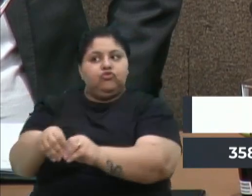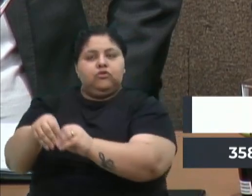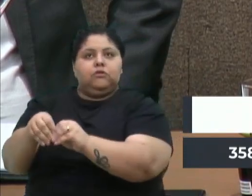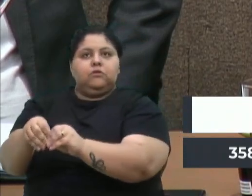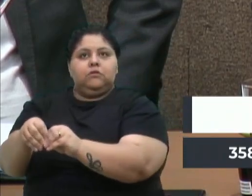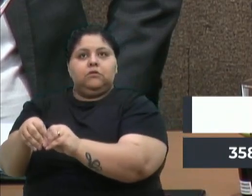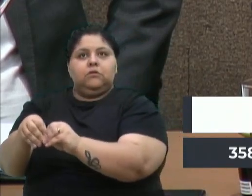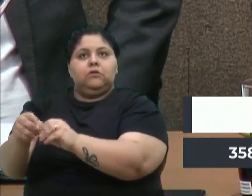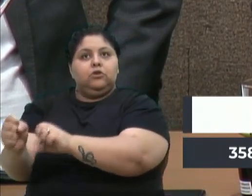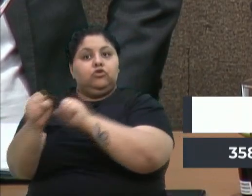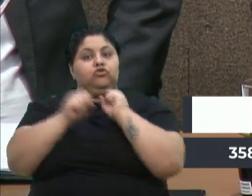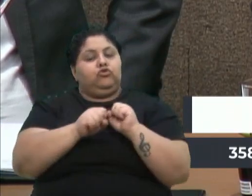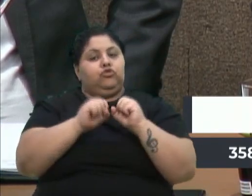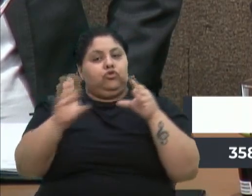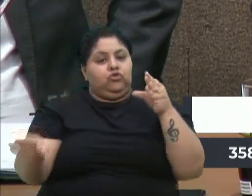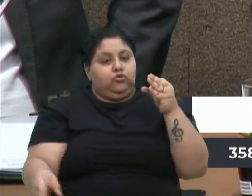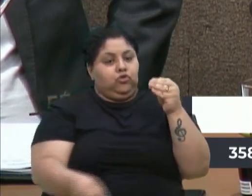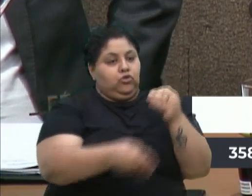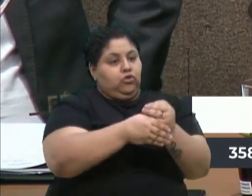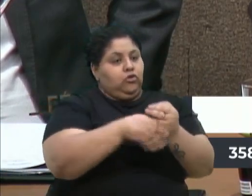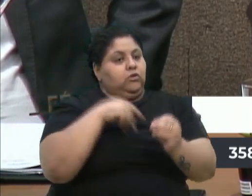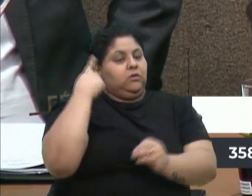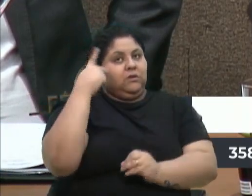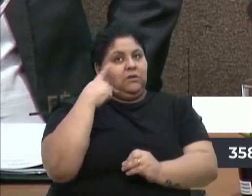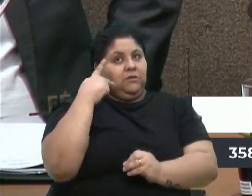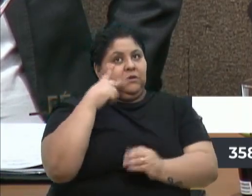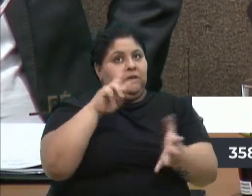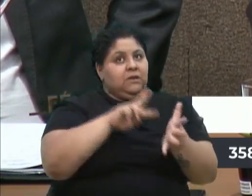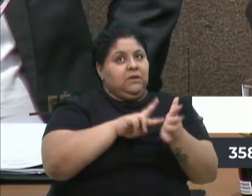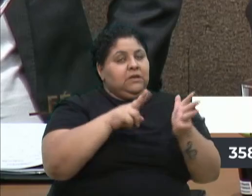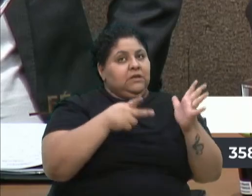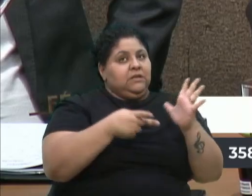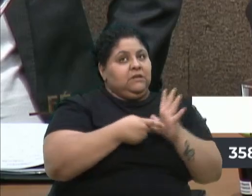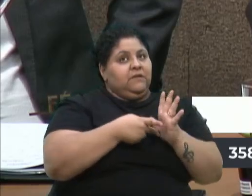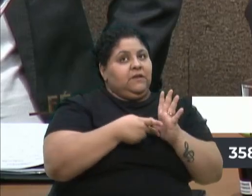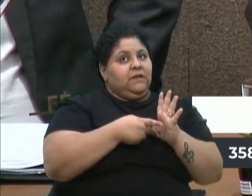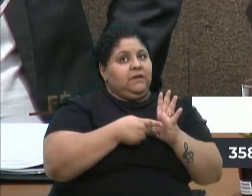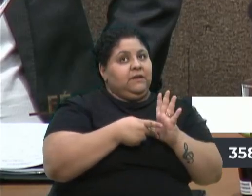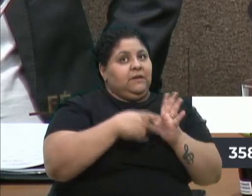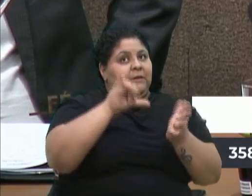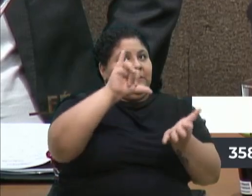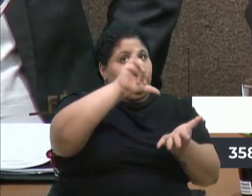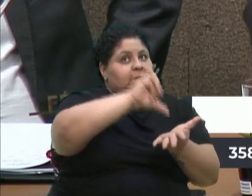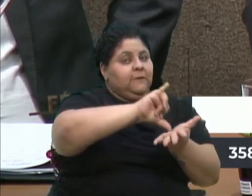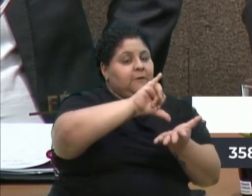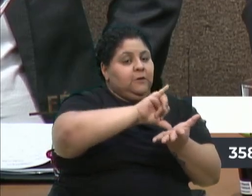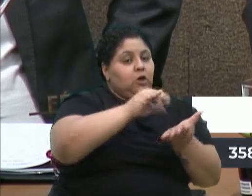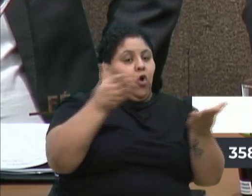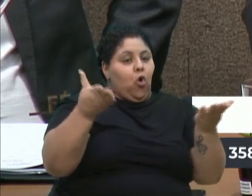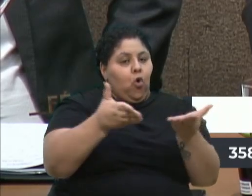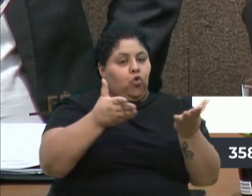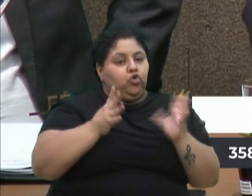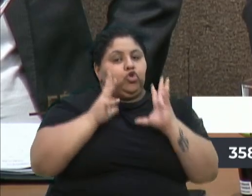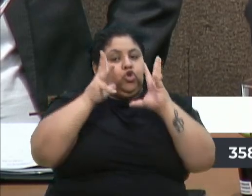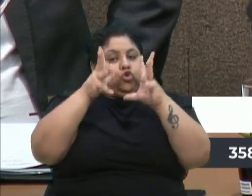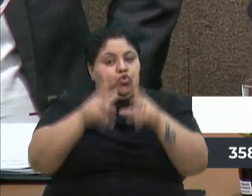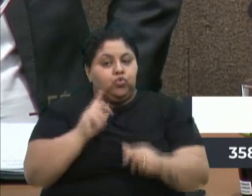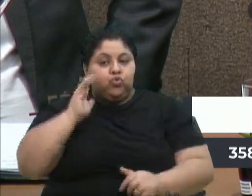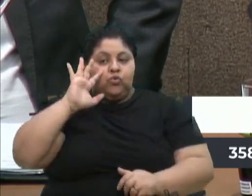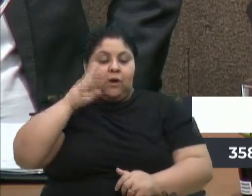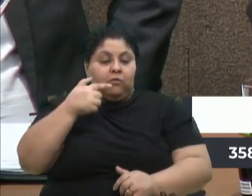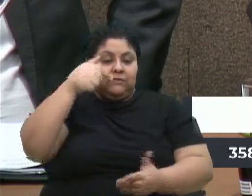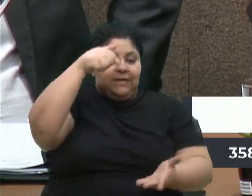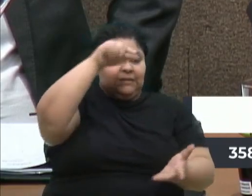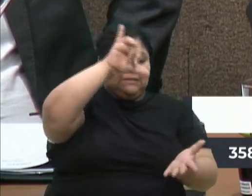E dar as emendas para os vereadores significa descentralizar a prefeitura. Hoje está tudo centralizado lá. Então, esse